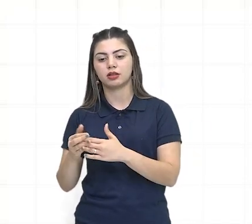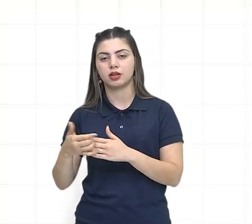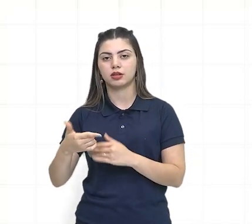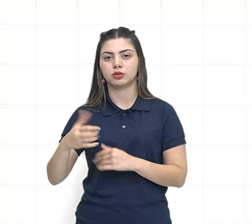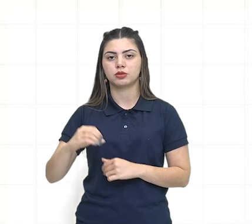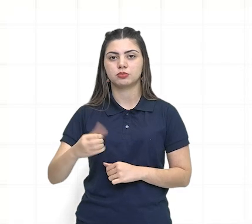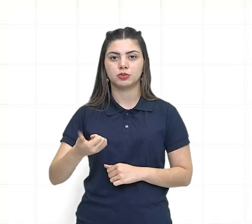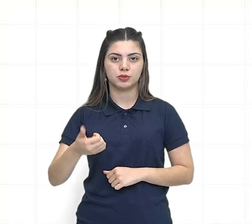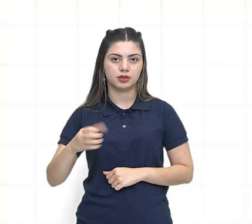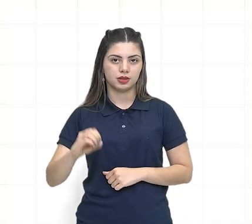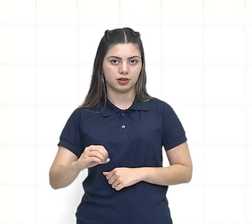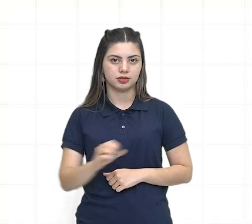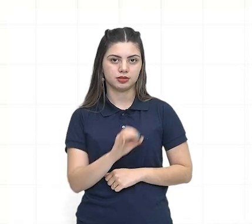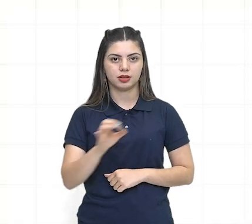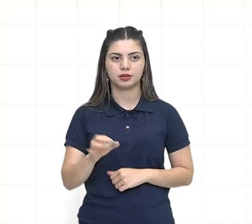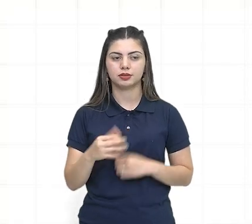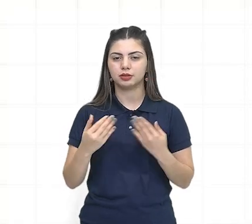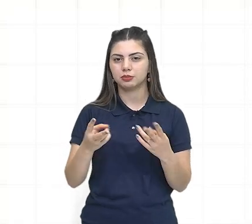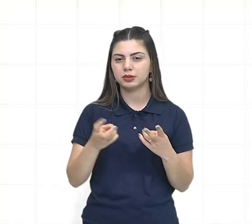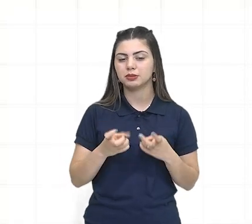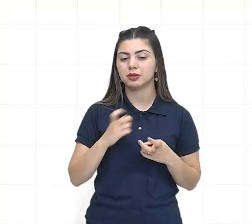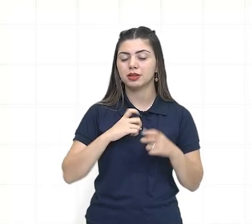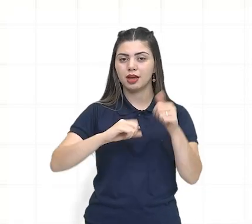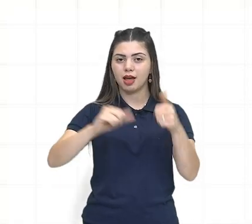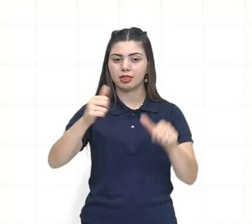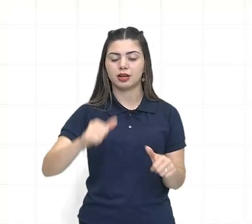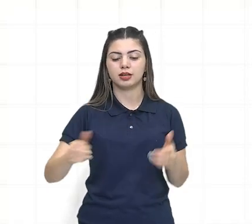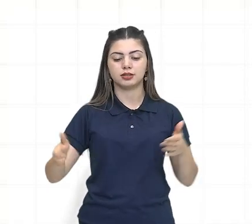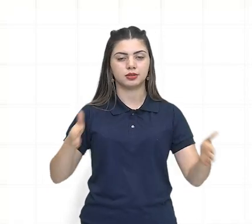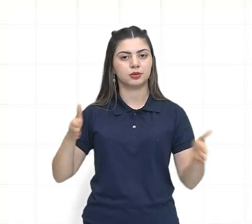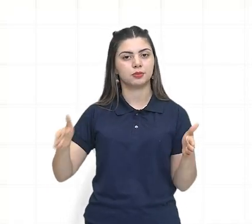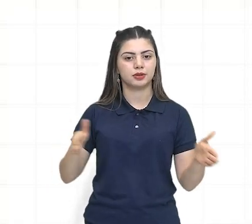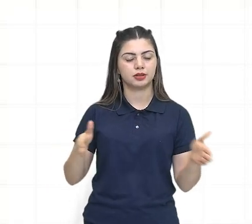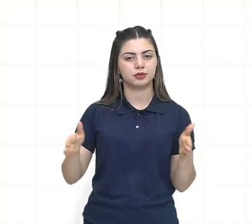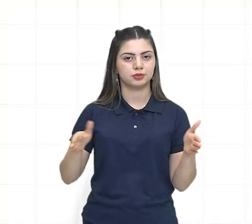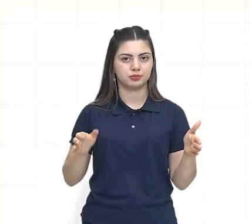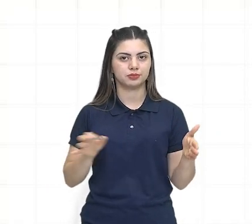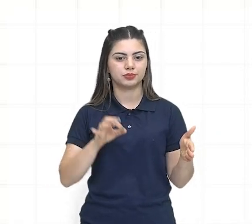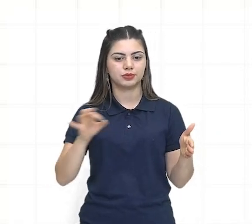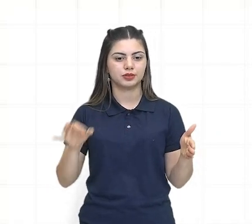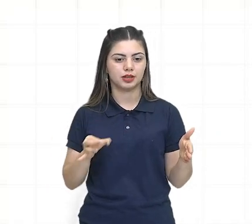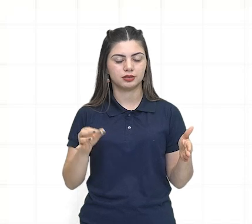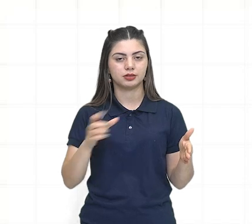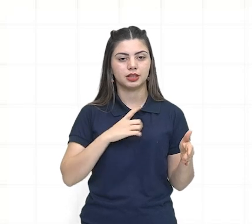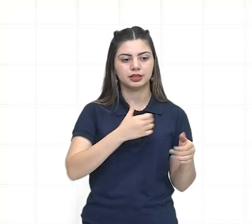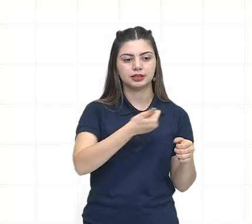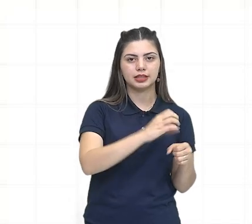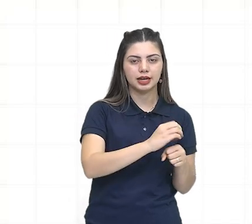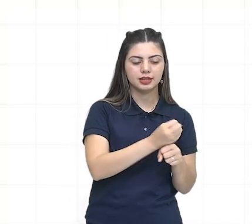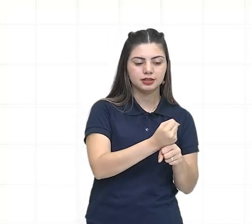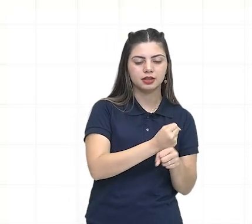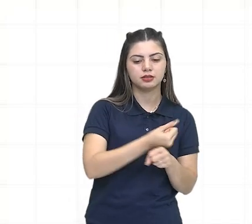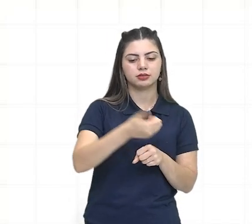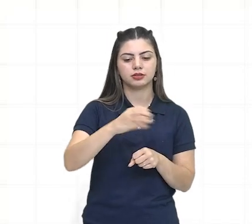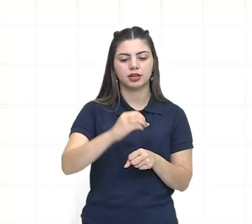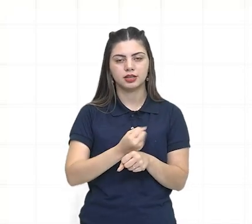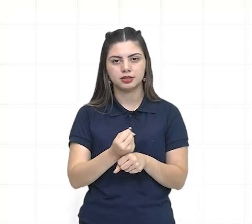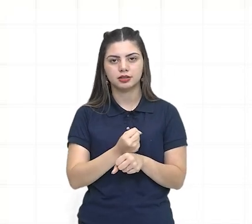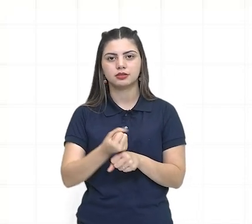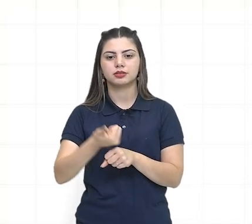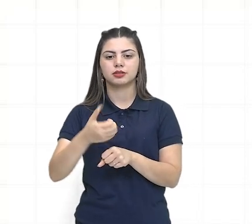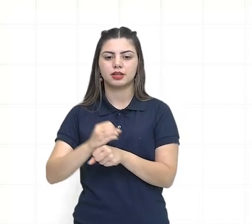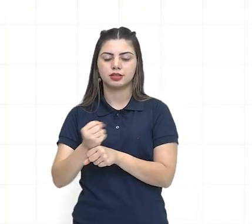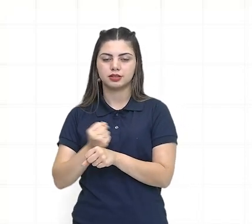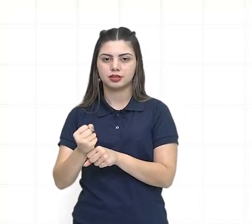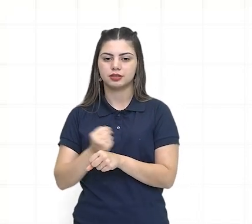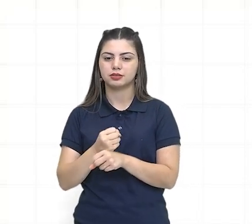a 2010. Ou seja, essa análise está sendo feita dentro de uma escala, a cada 10 anos, ó.